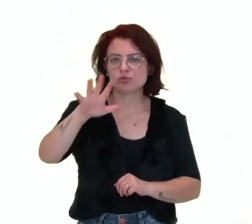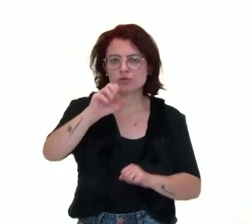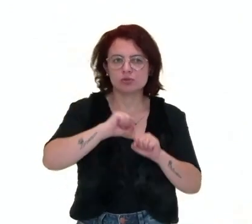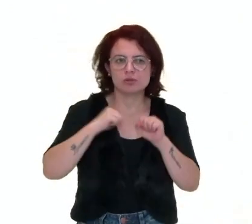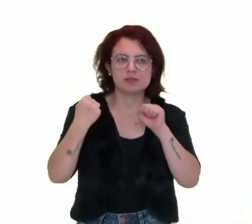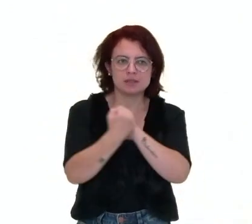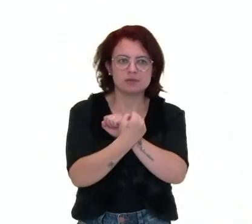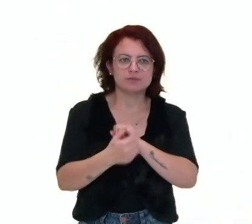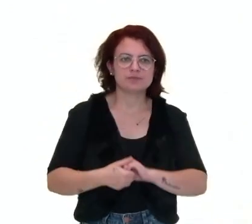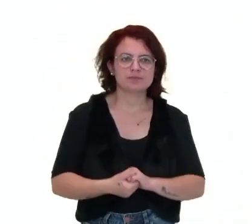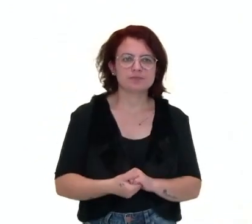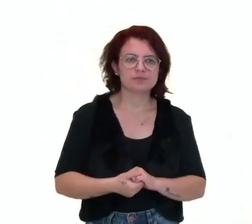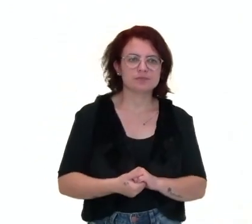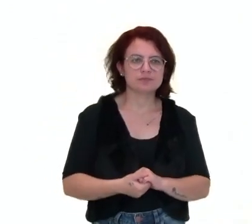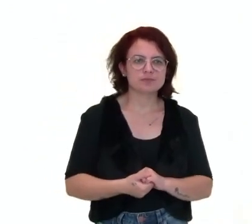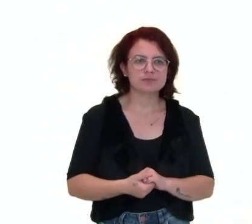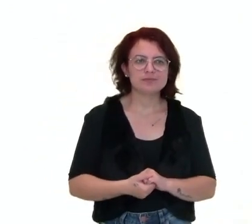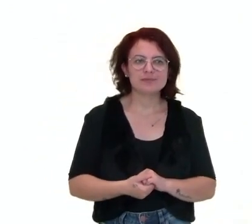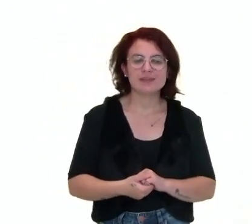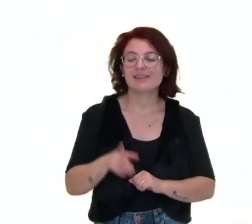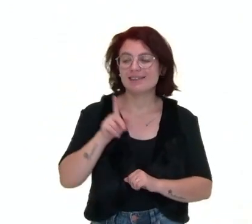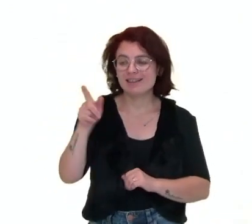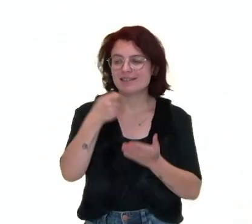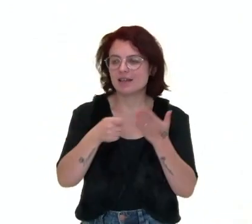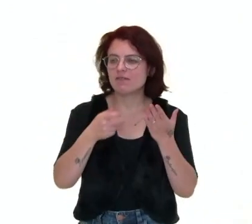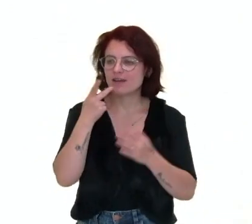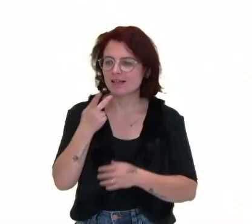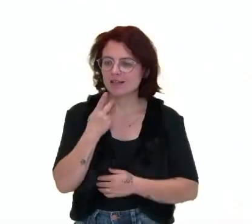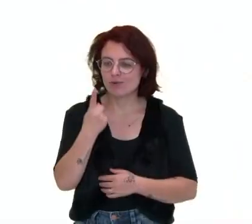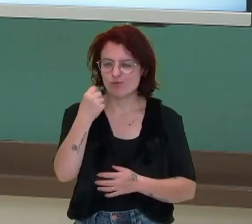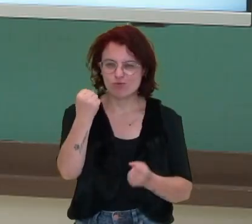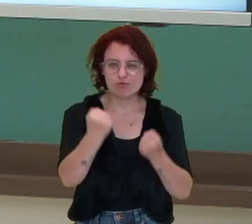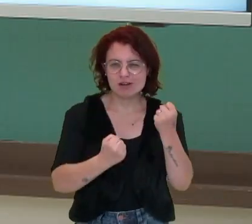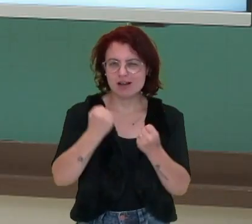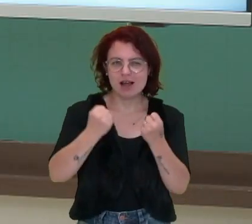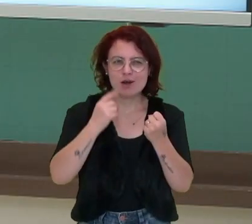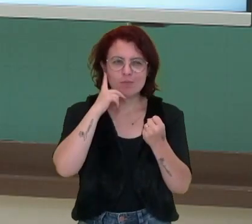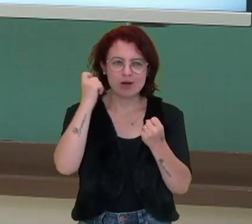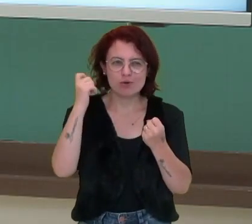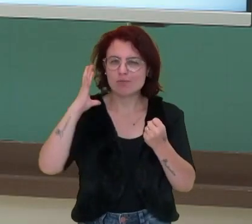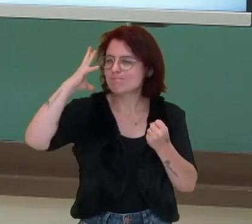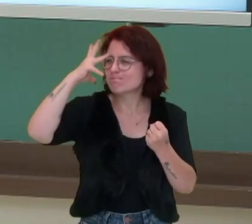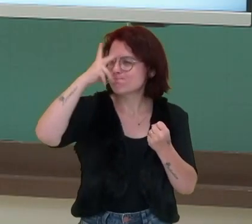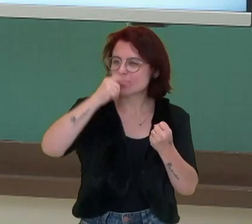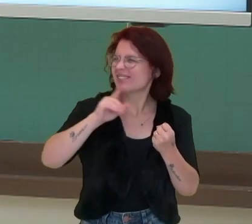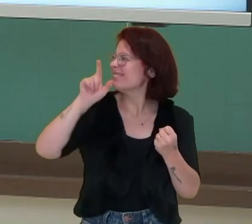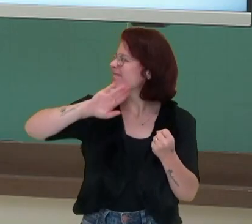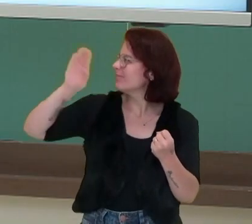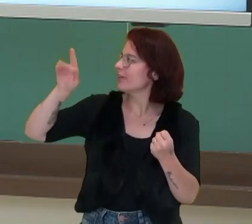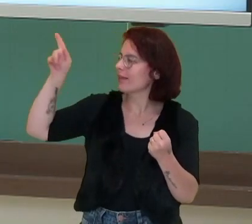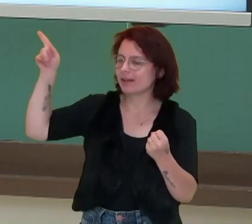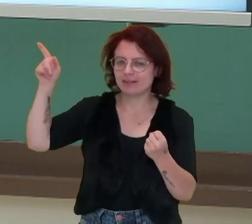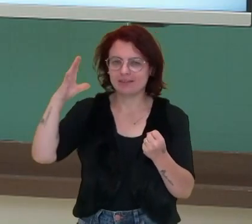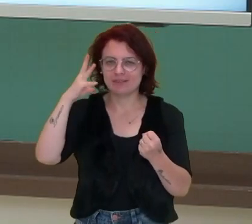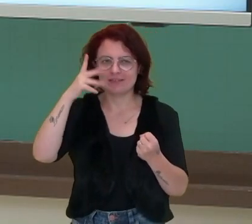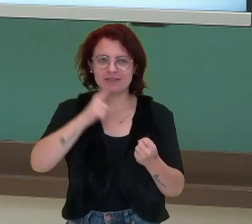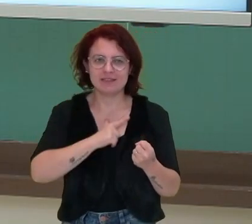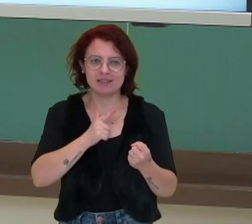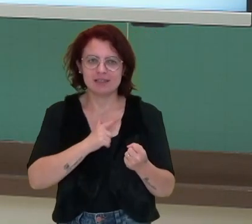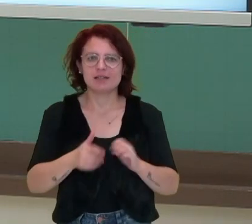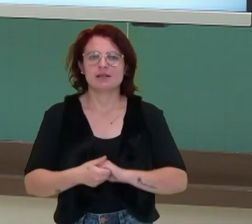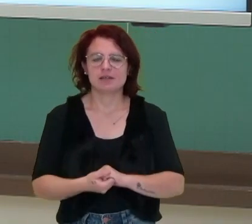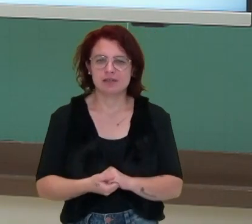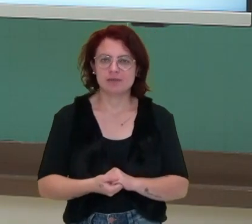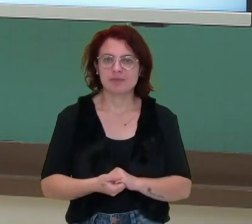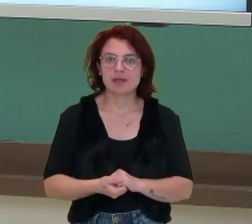ele comenta, um automóvel ruidoso é mais belo do que a Vittorio Samothrace. Então o que a gente vê? A gente vê que Marinetti ele começa a utilizar a propaganda, que foi a grande